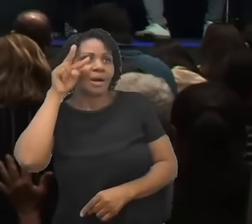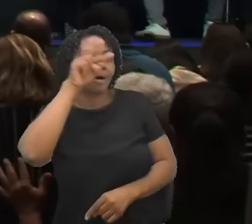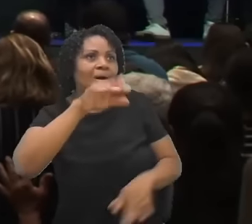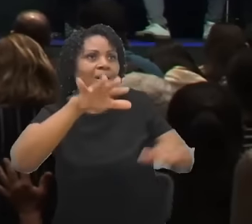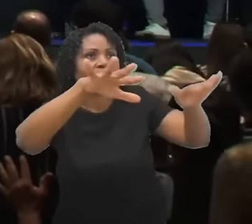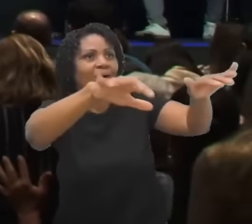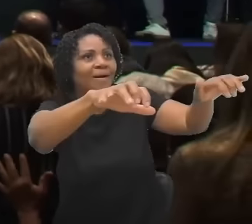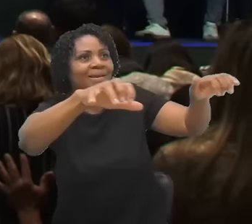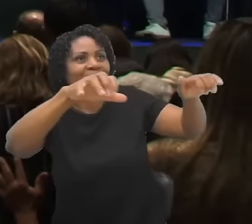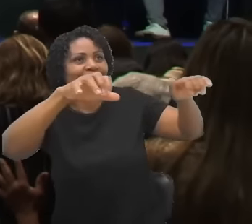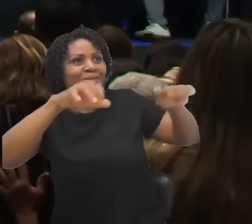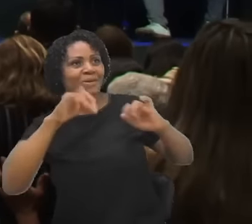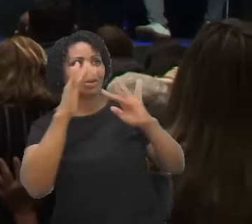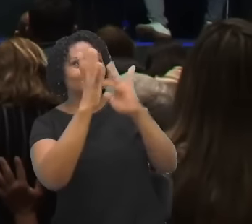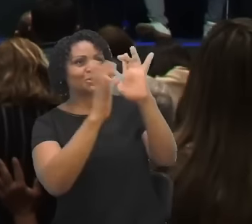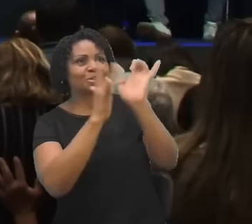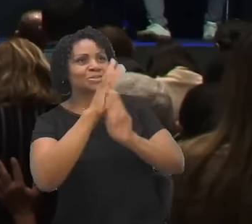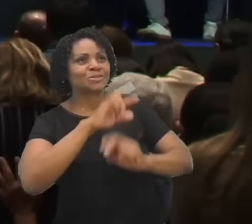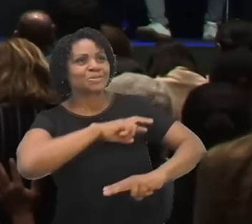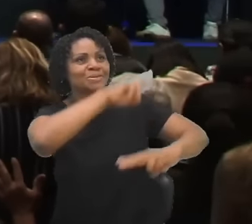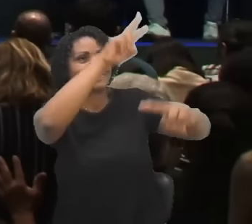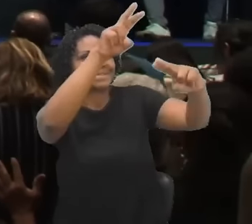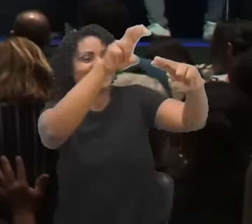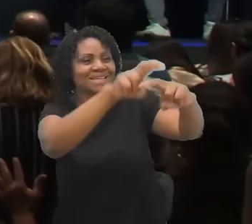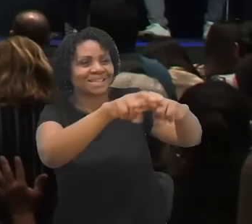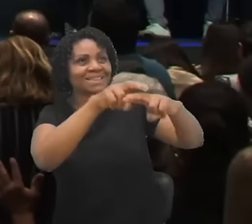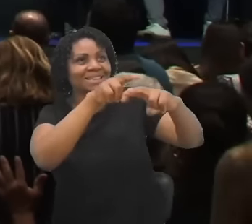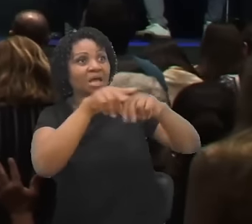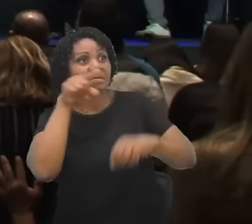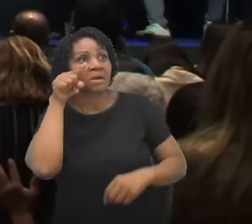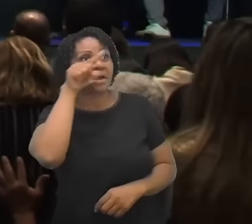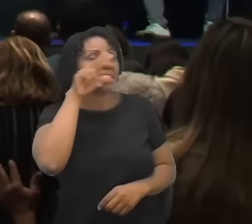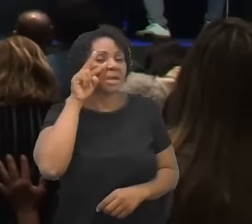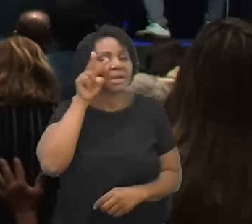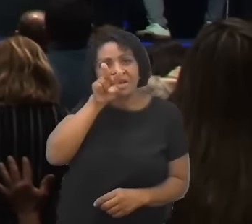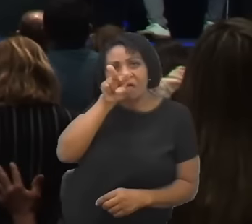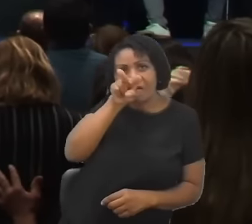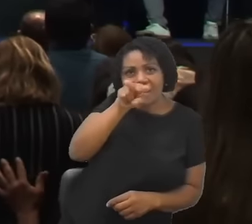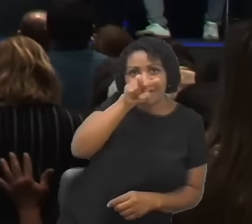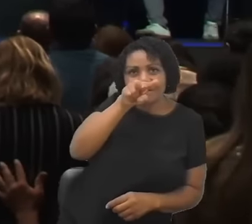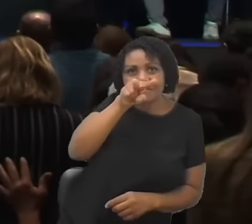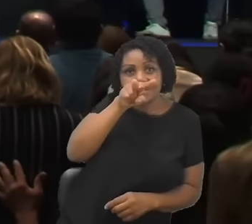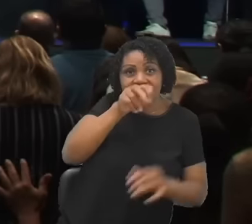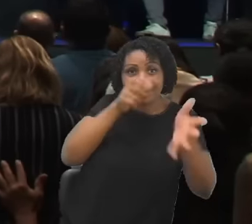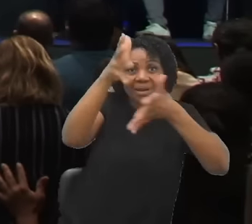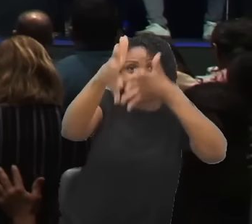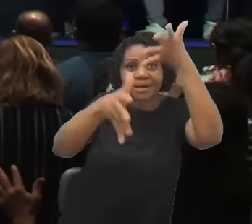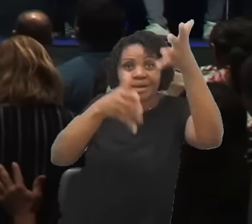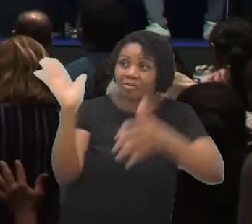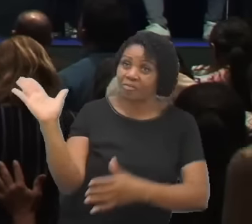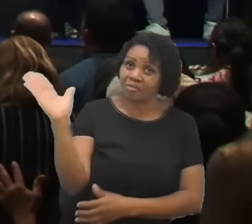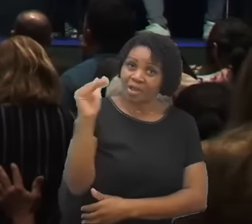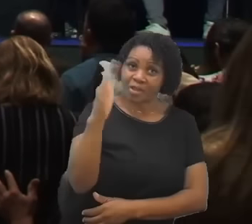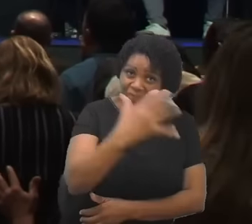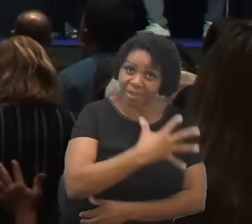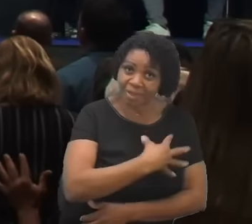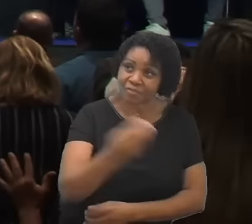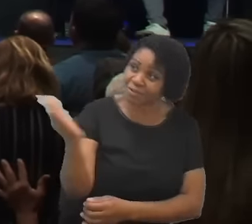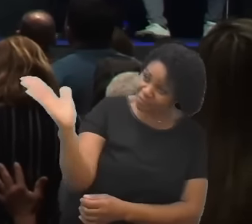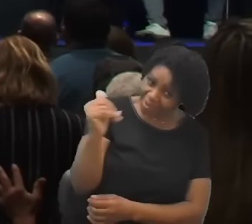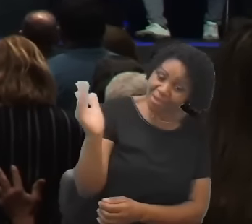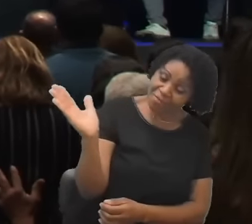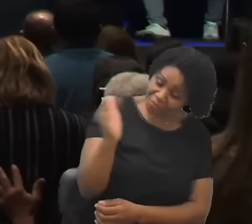Ah, aquele que está sentado no trono, ele está olhando para você e está dizendo: chega mais, meu filho,